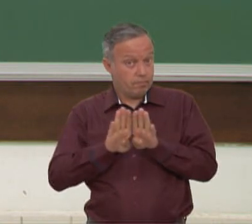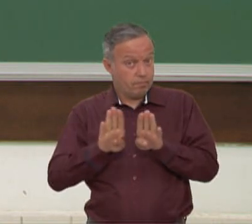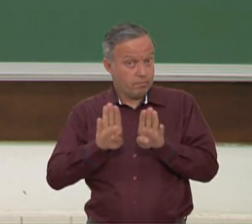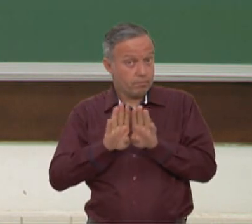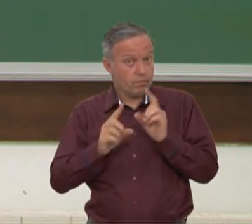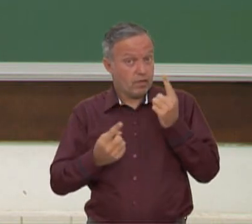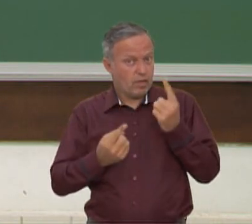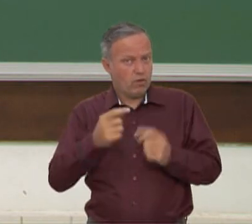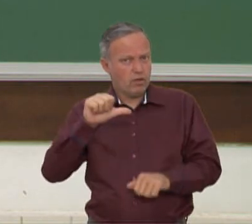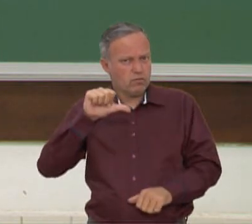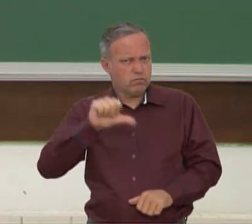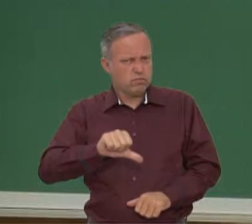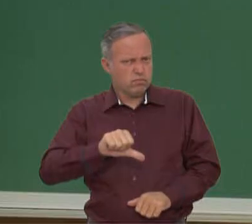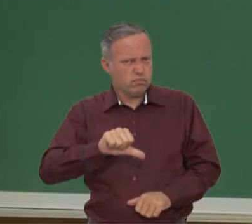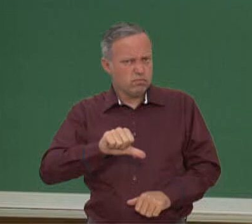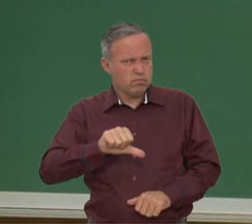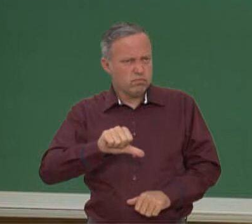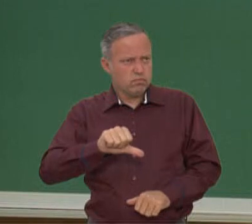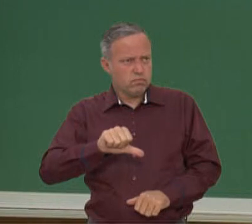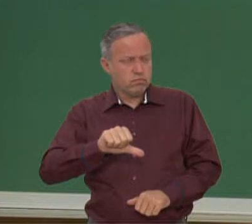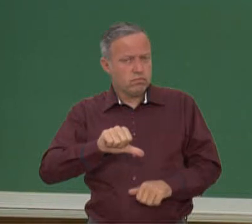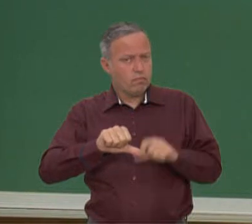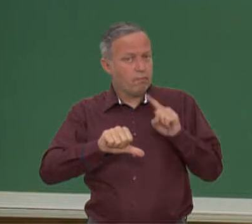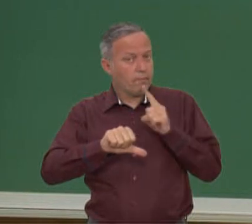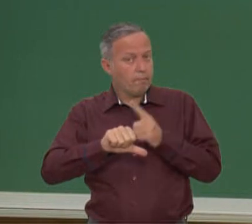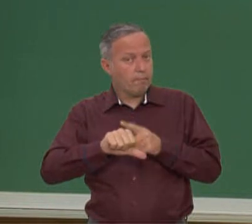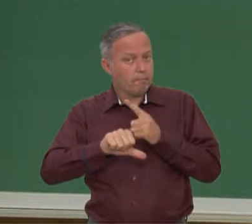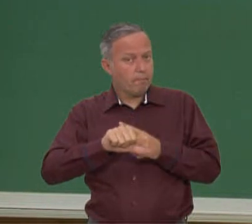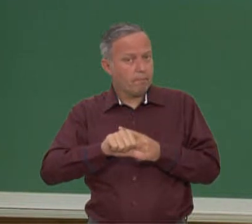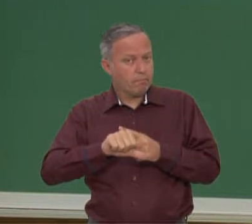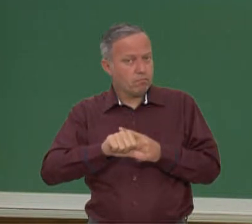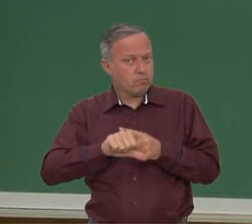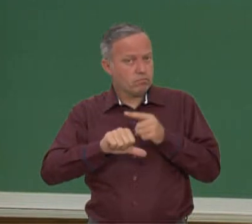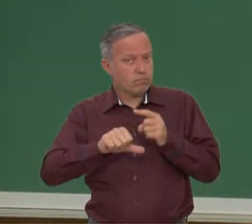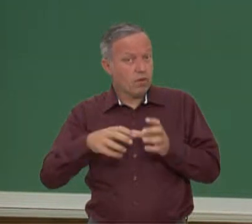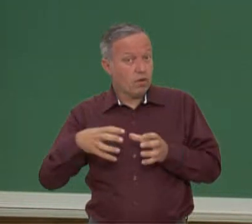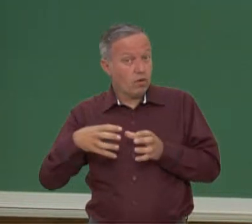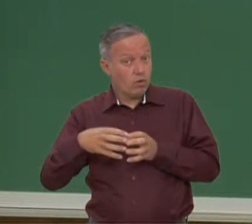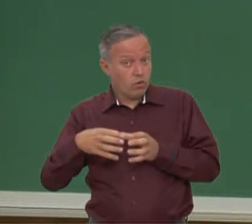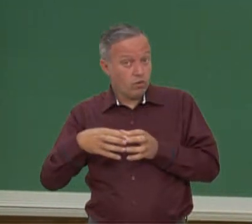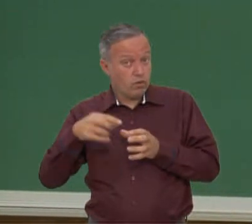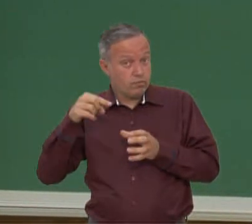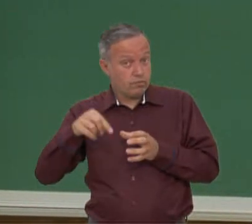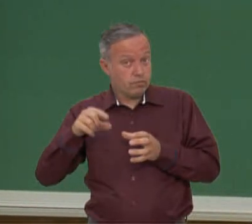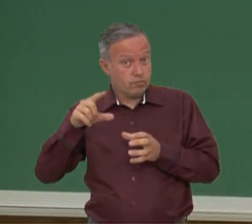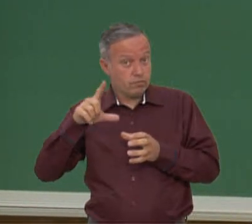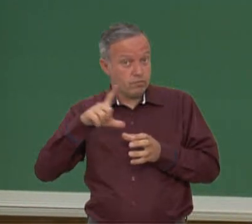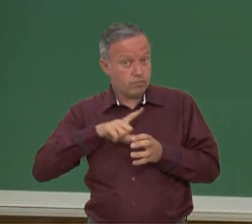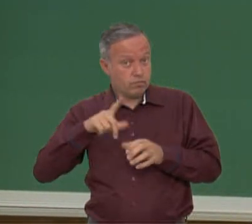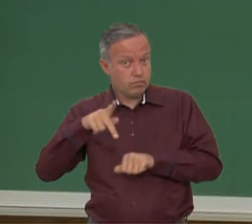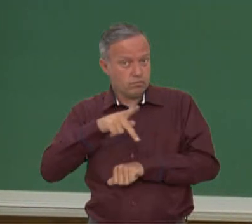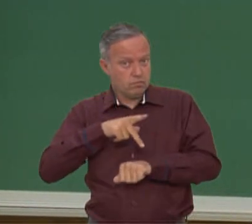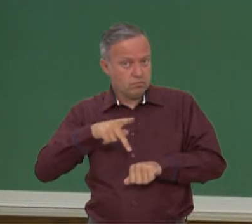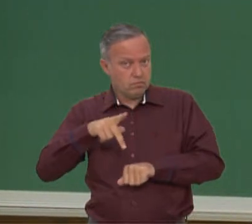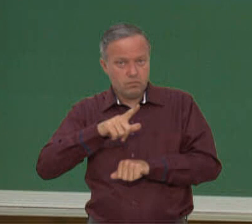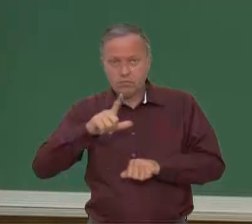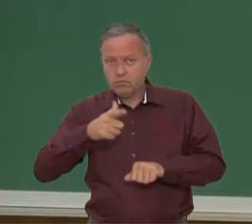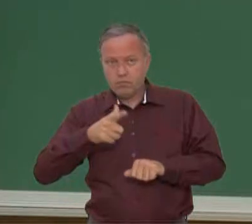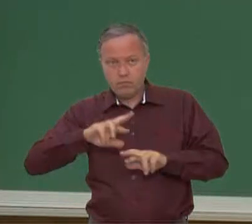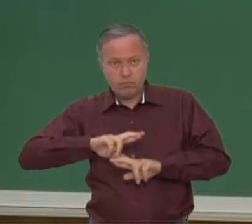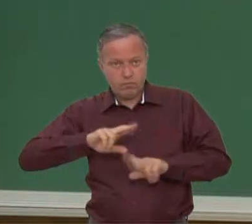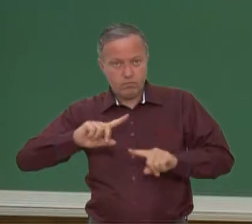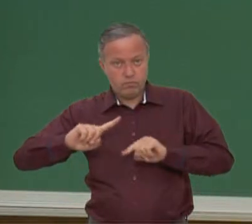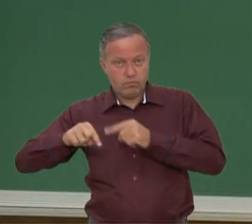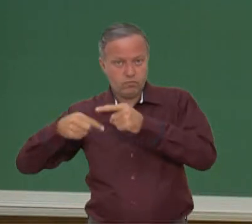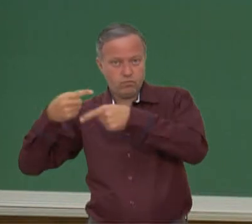a desvantagem? A desvantagem é que às vezes no bloco tem países que não têm o mesmo desenvolvimento